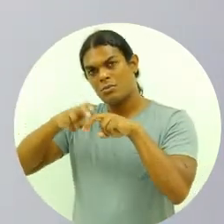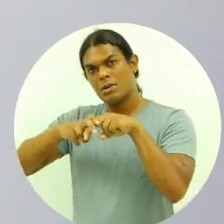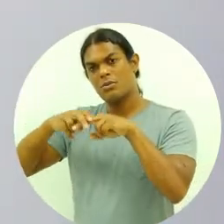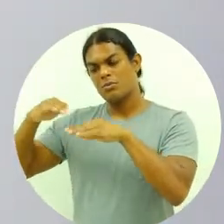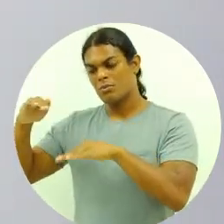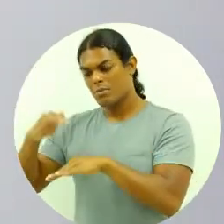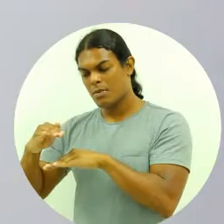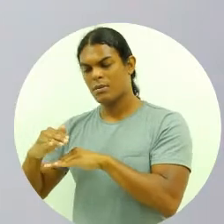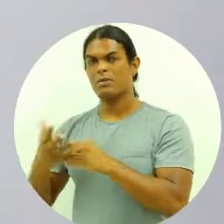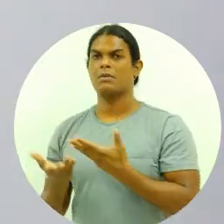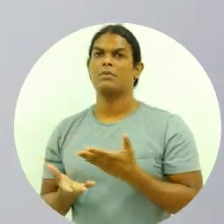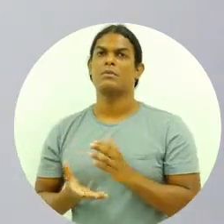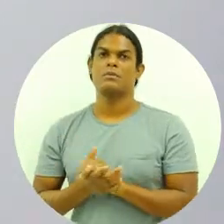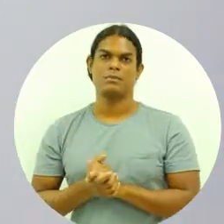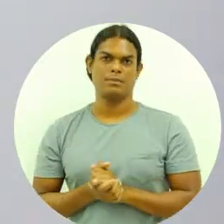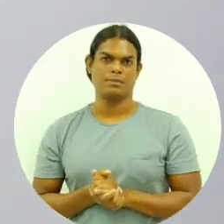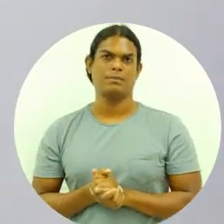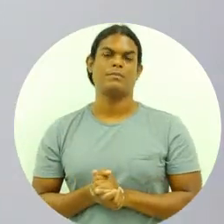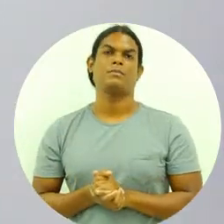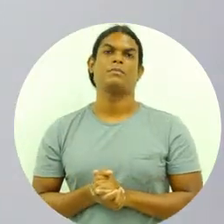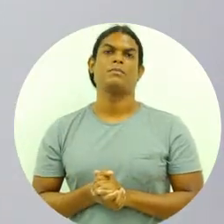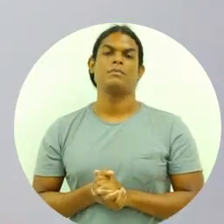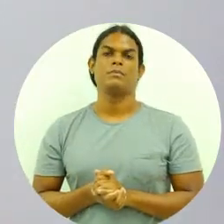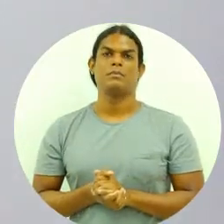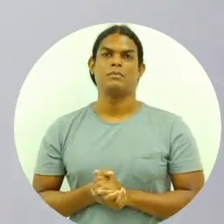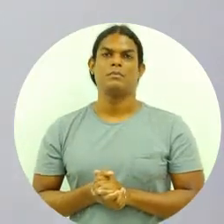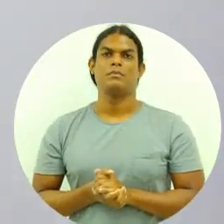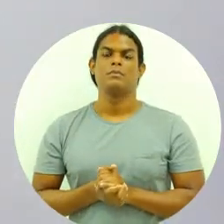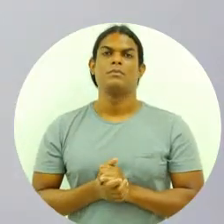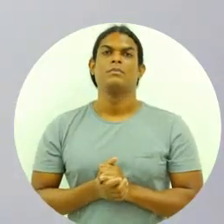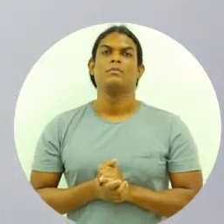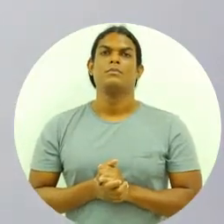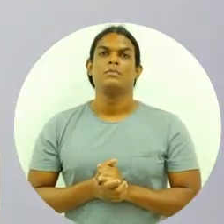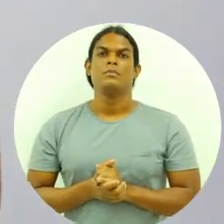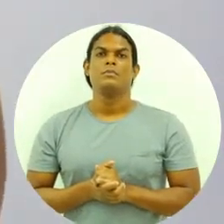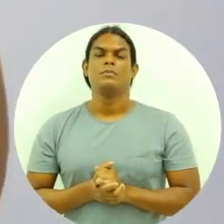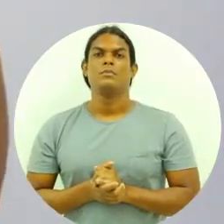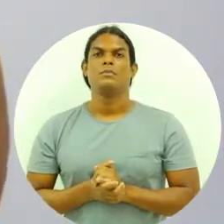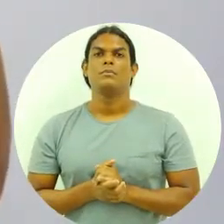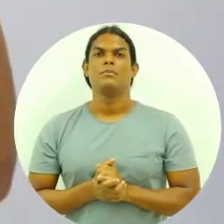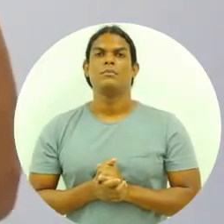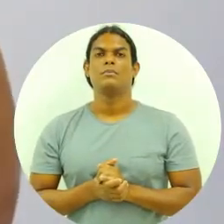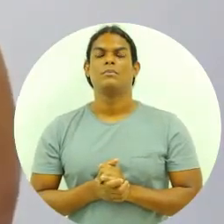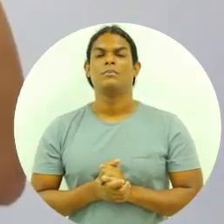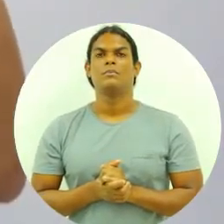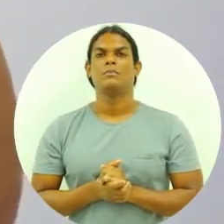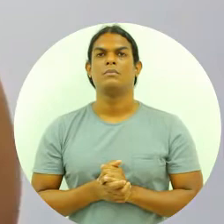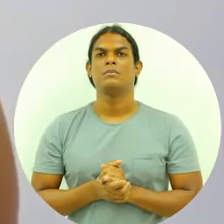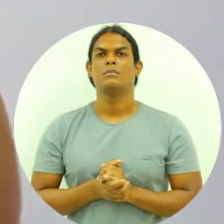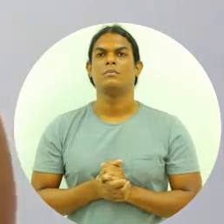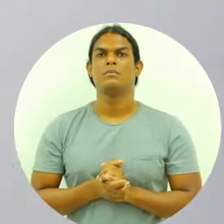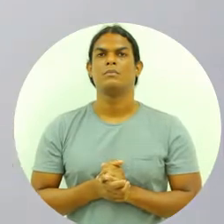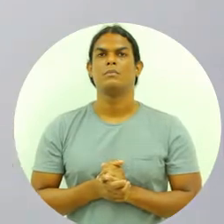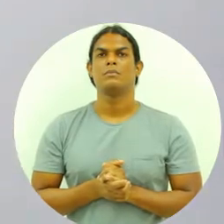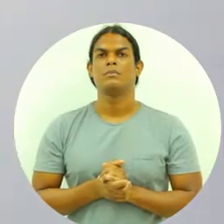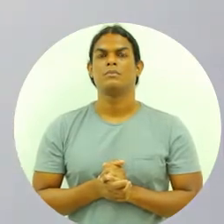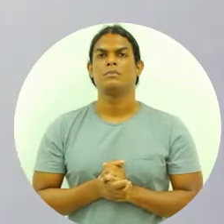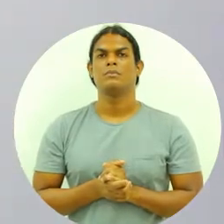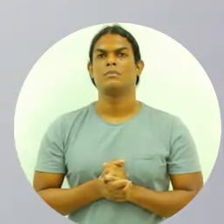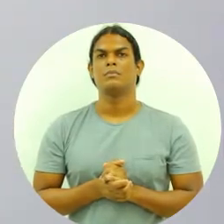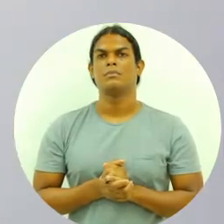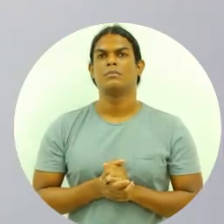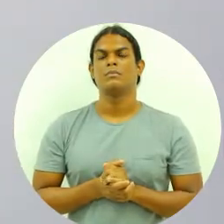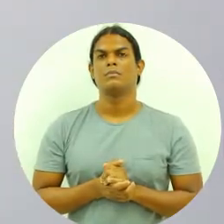essa percepção dessa tentativa isonômica, de dar tratamento isonômico para retirar as